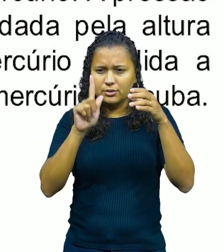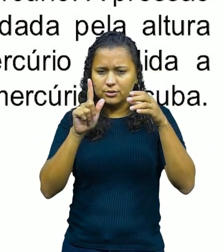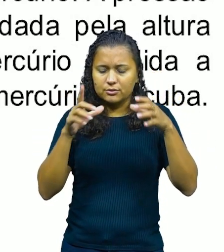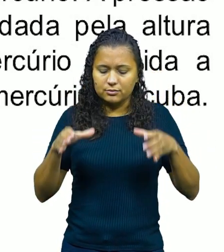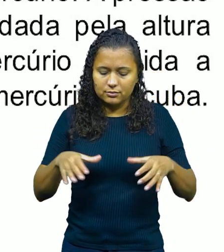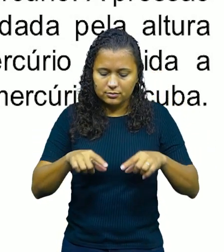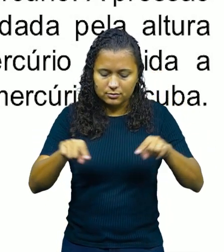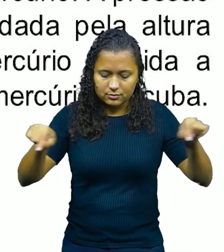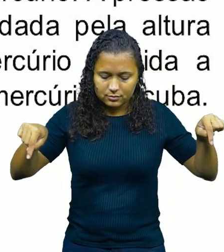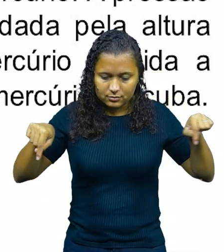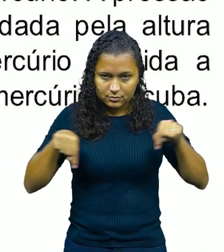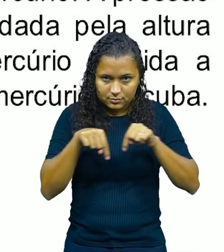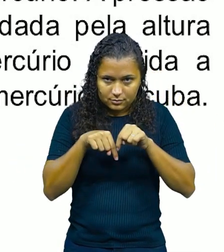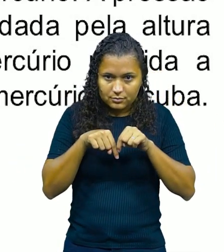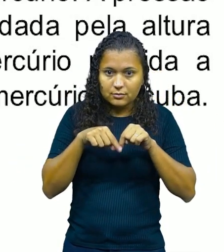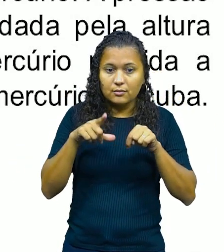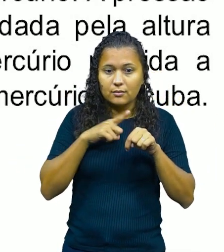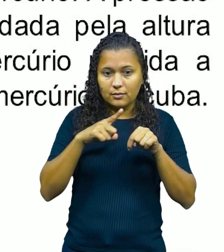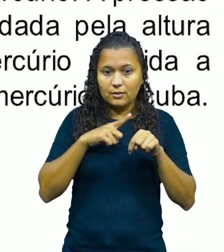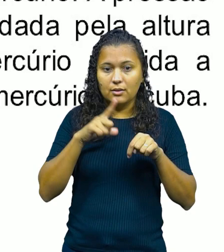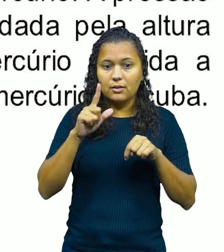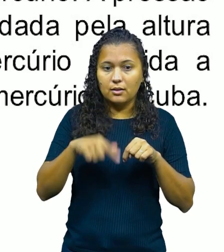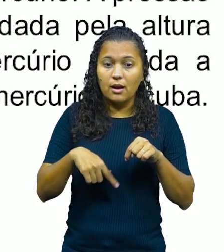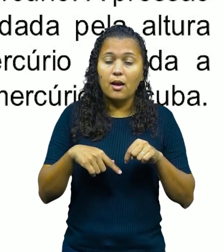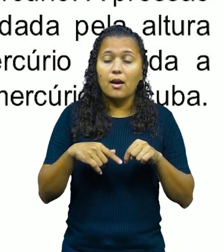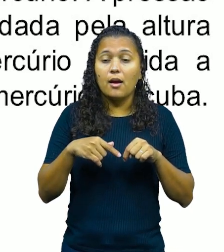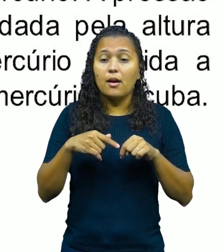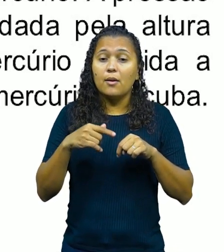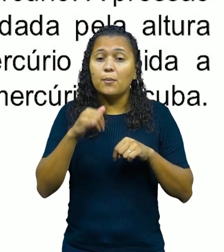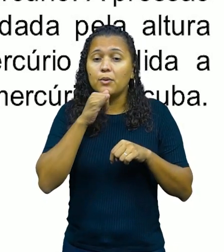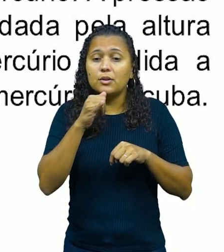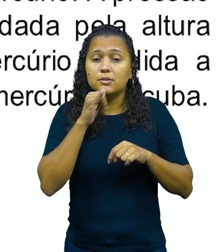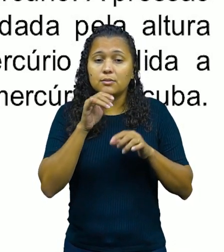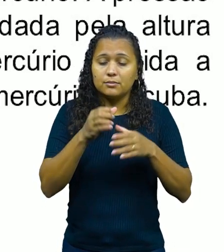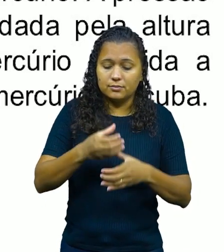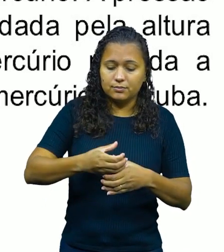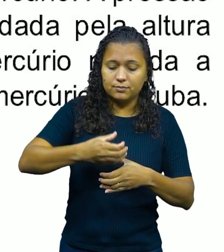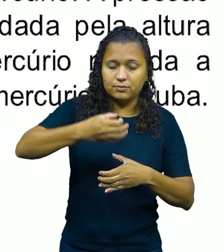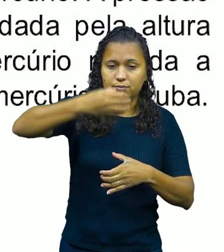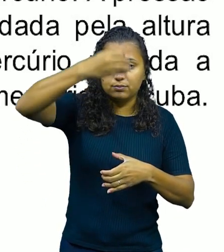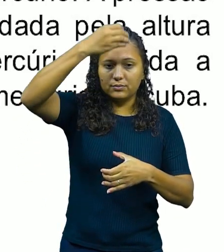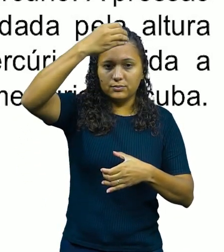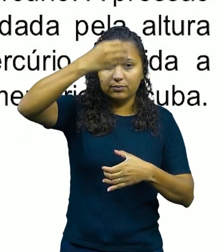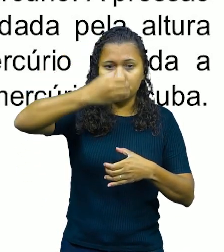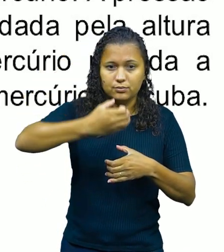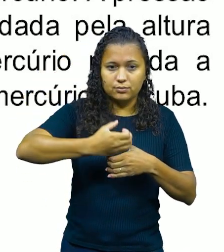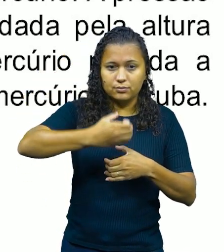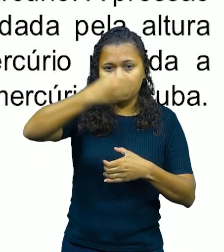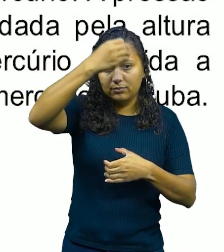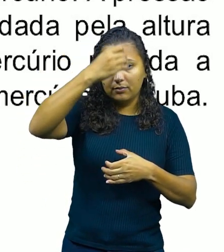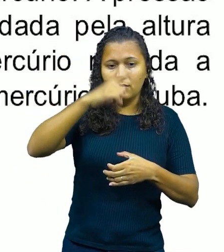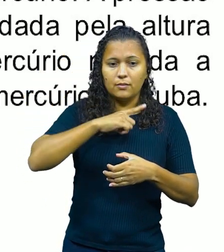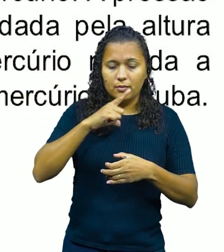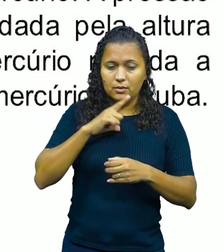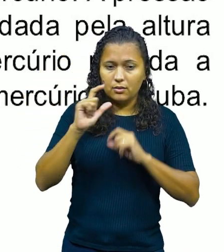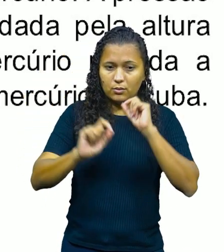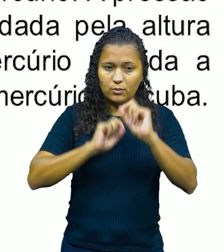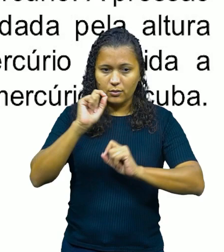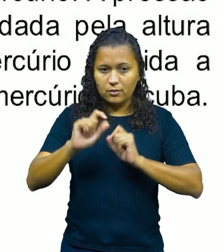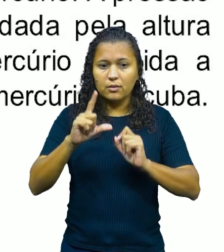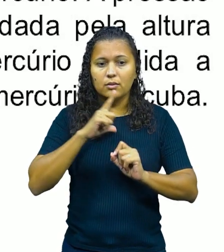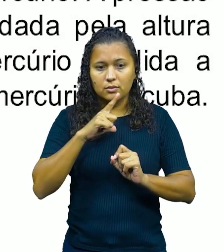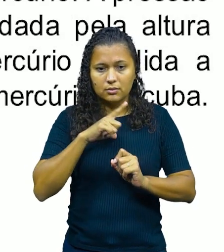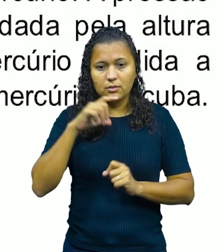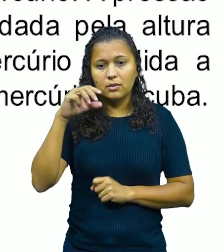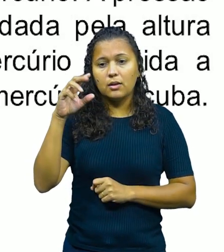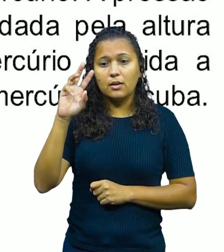bacia, né? Cheia de mercúrio. A pressão atmosférica será dada pela altura da coluna de mercúrio, medida a partir do nível